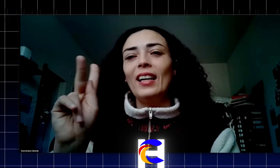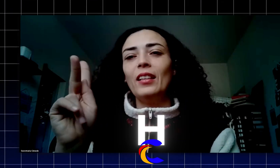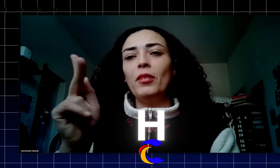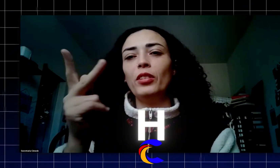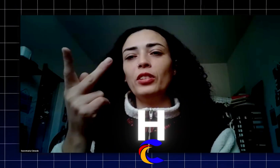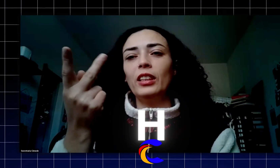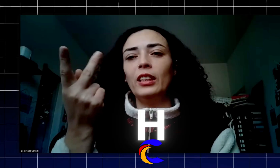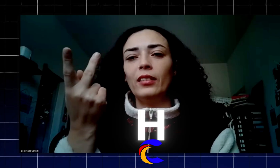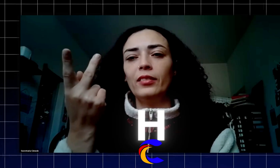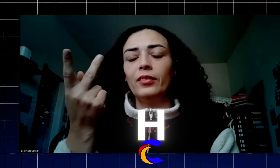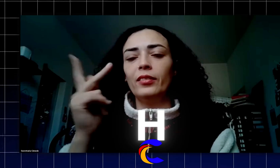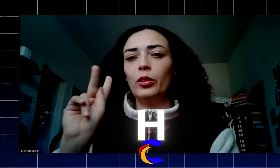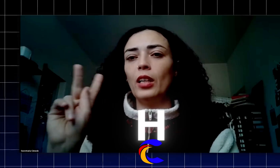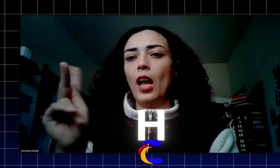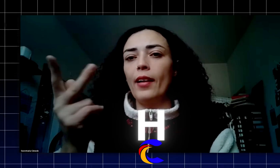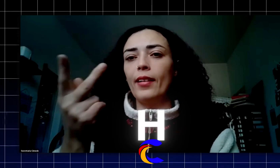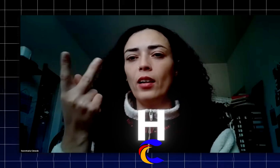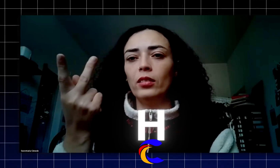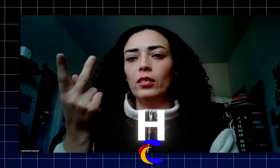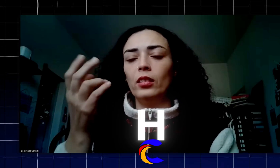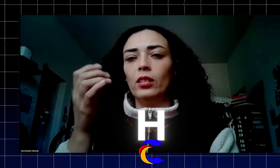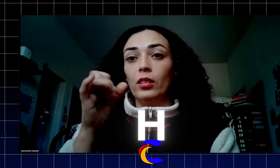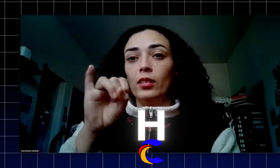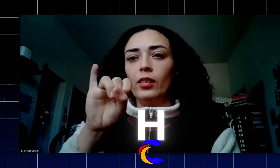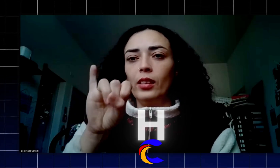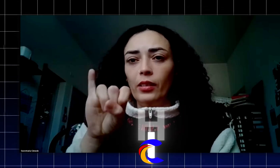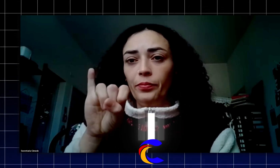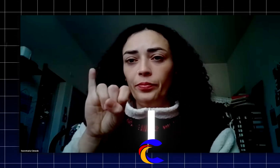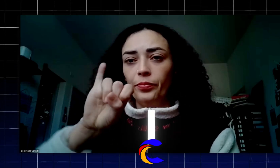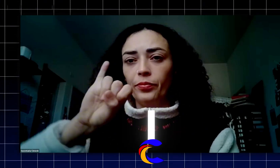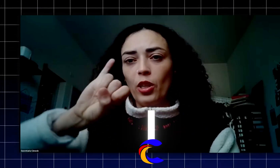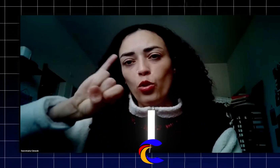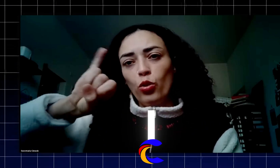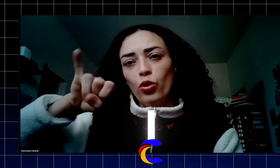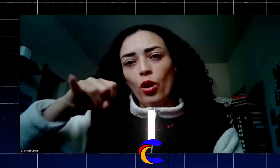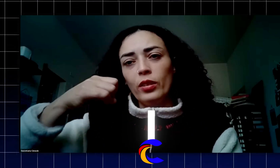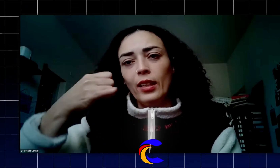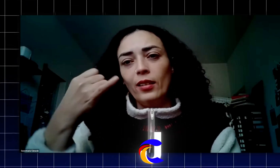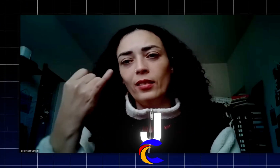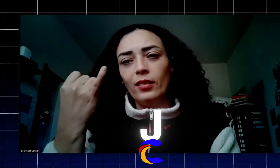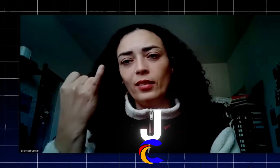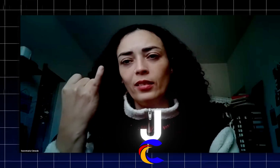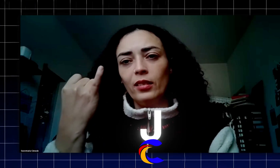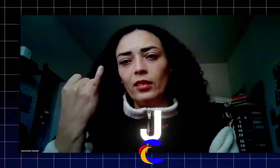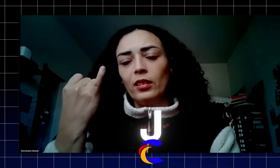trás. H dá uma voltinha. H. I, J,